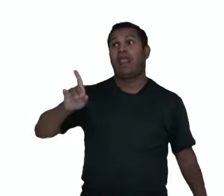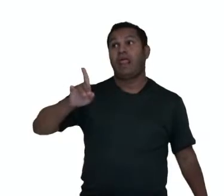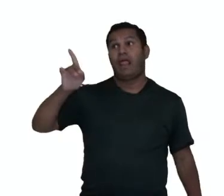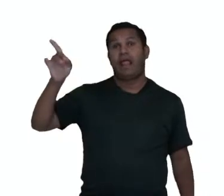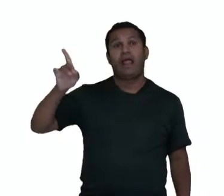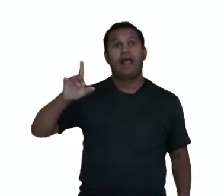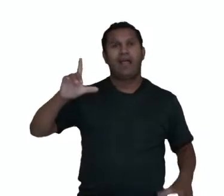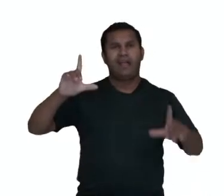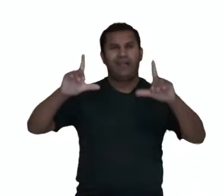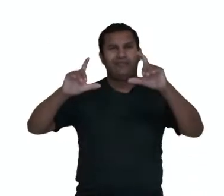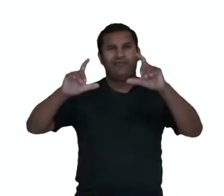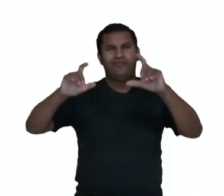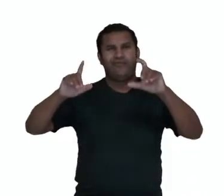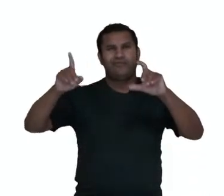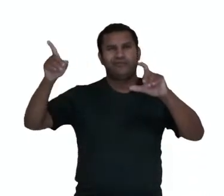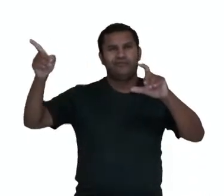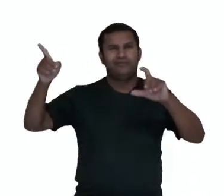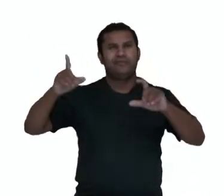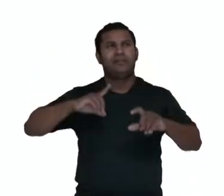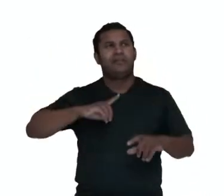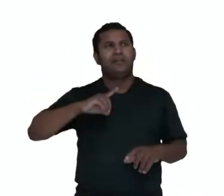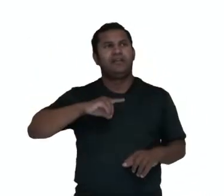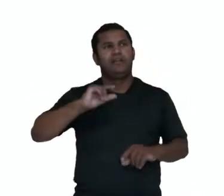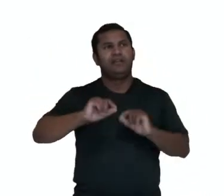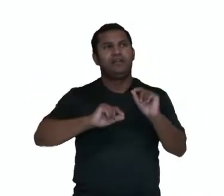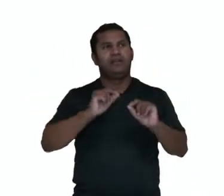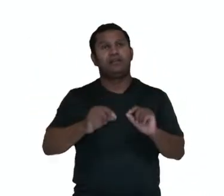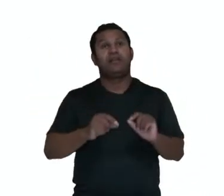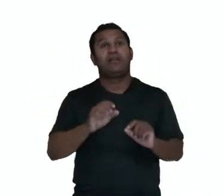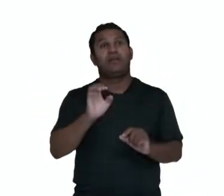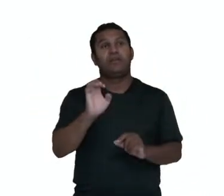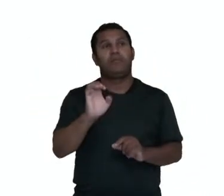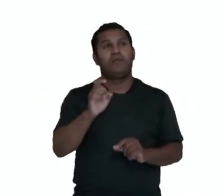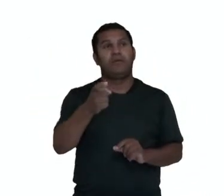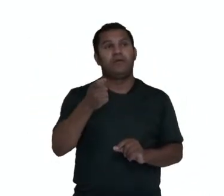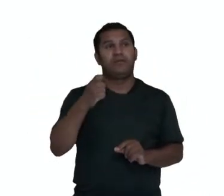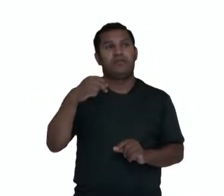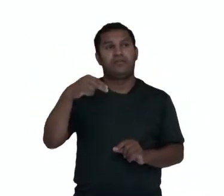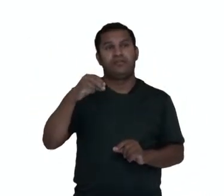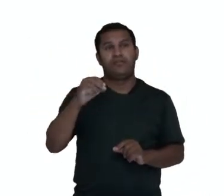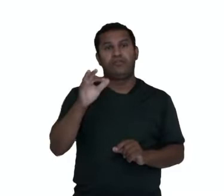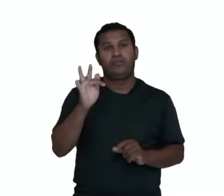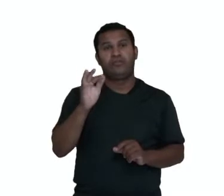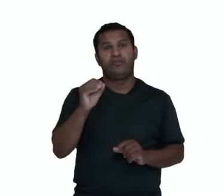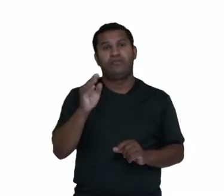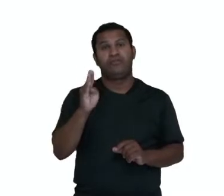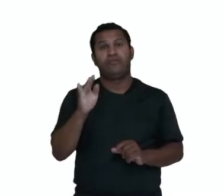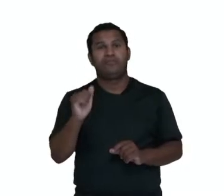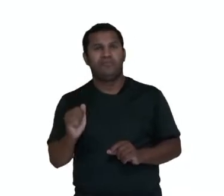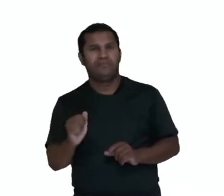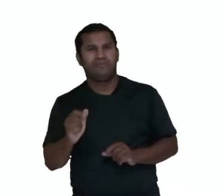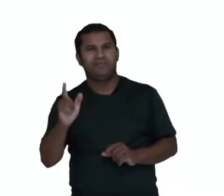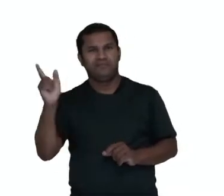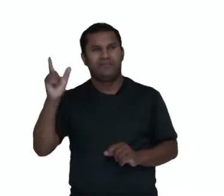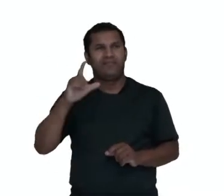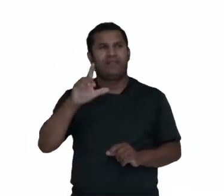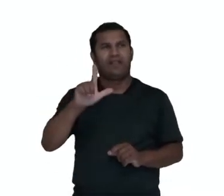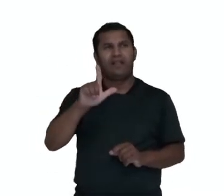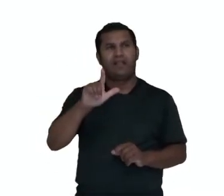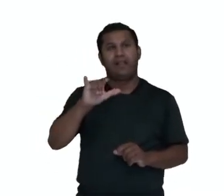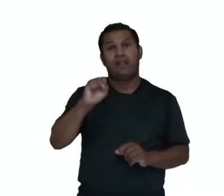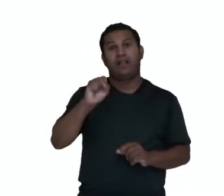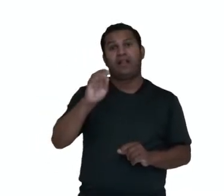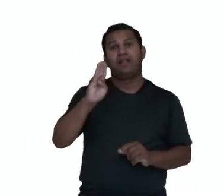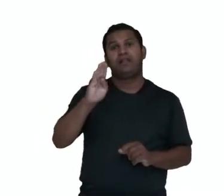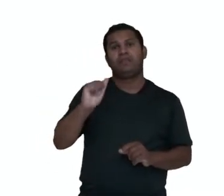ali, remetendo à xenofobia, que é um outro conceito que também nós vamos aprender. Europa para os